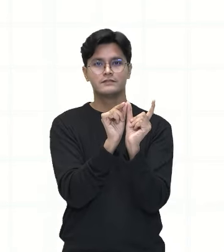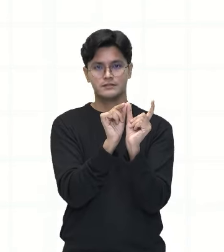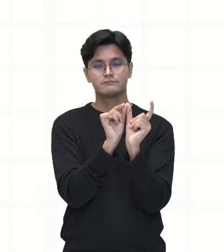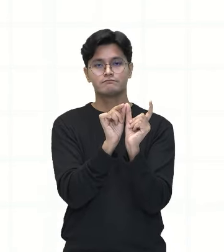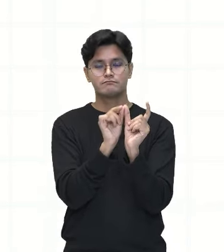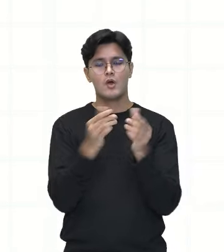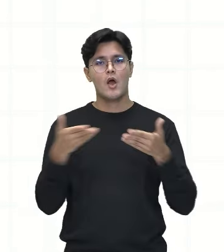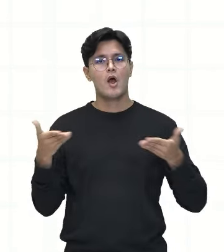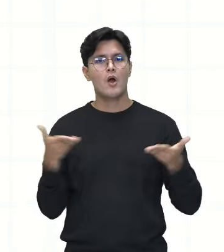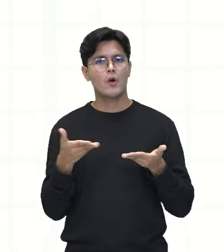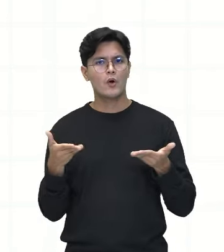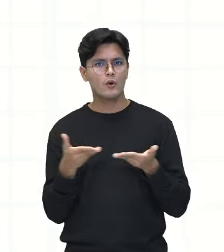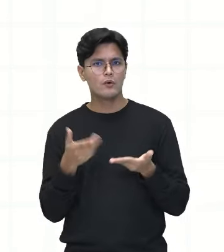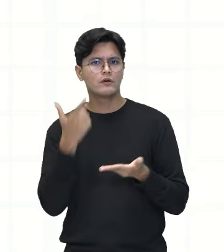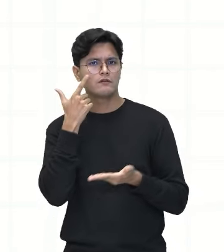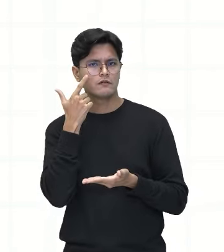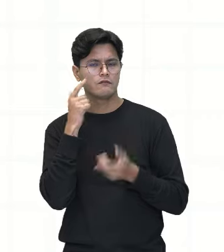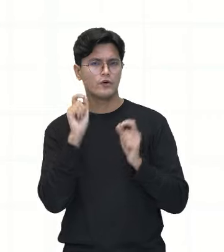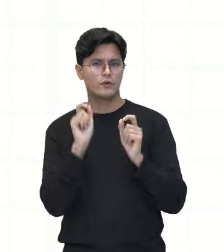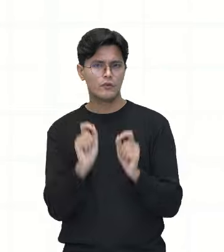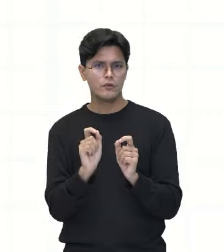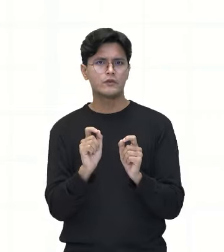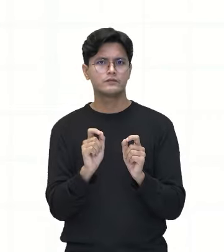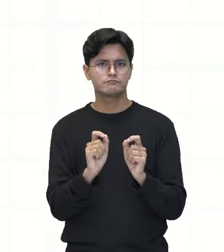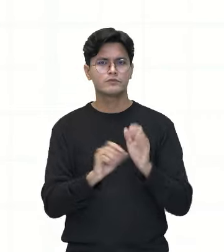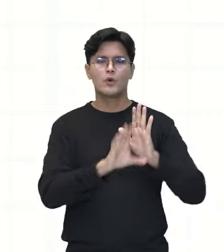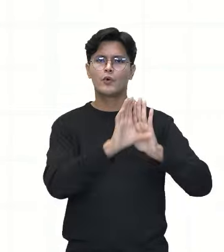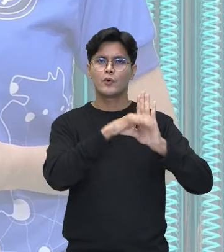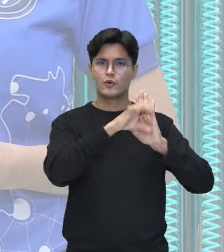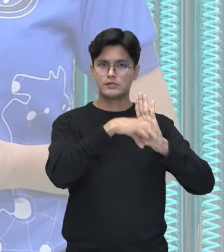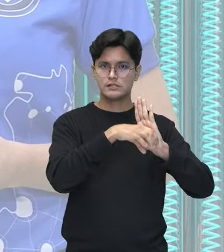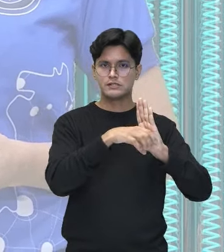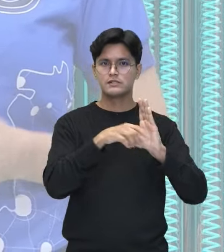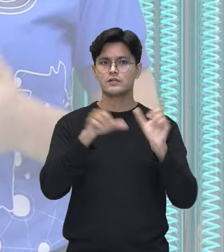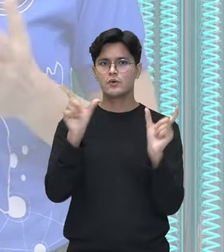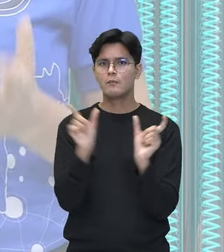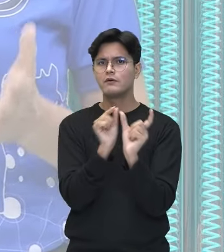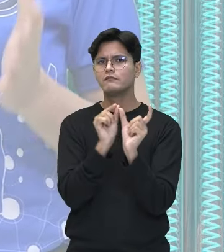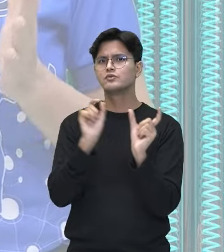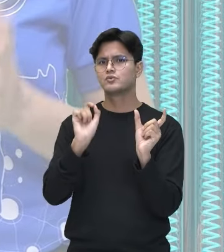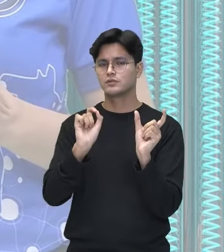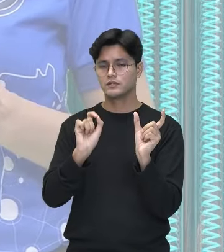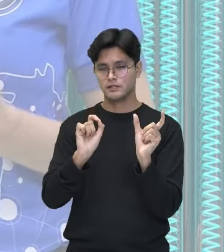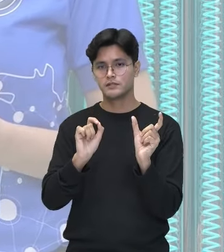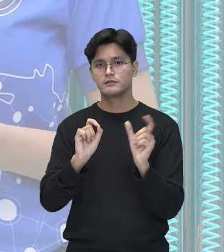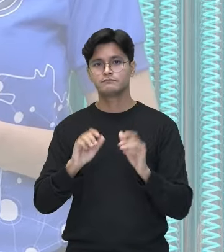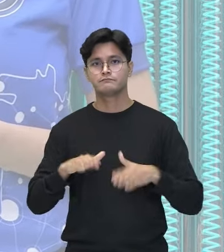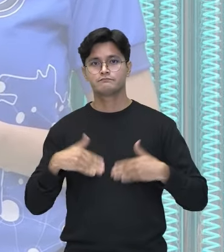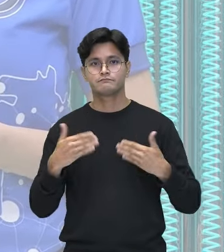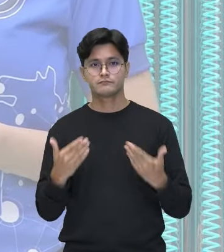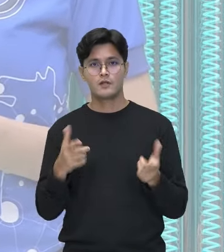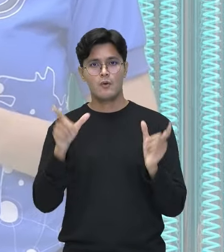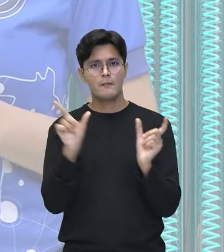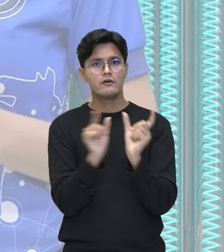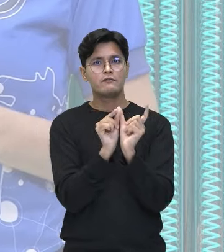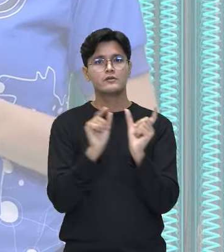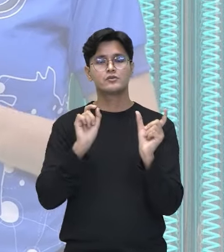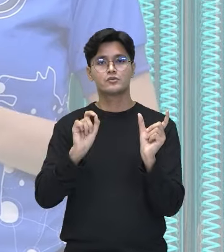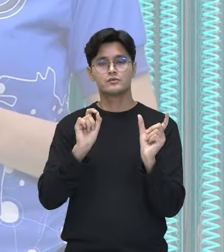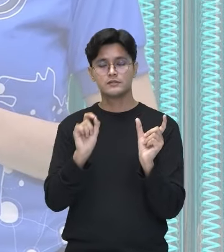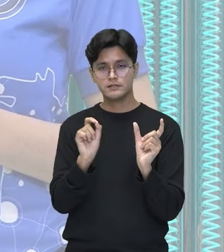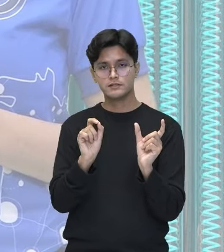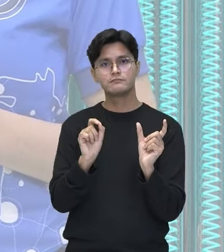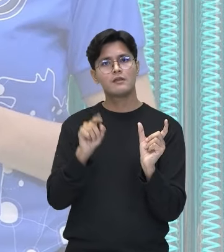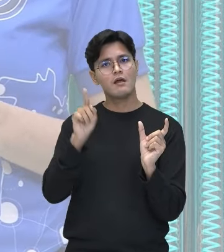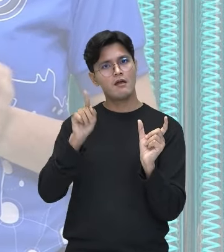comigo observar qual é a definição de prefix. Então, o que é o prefix? Eu já posso dizer que é uma